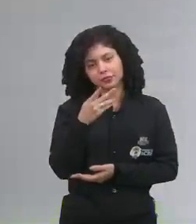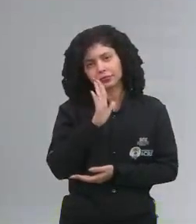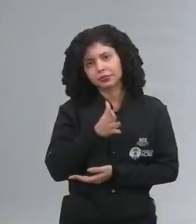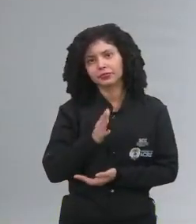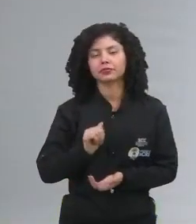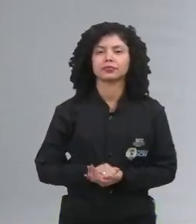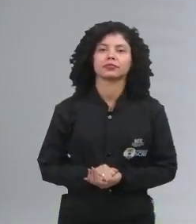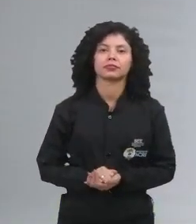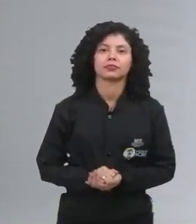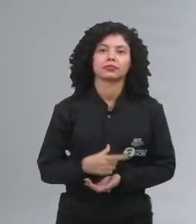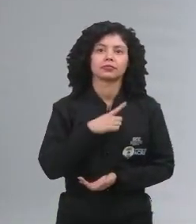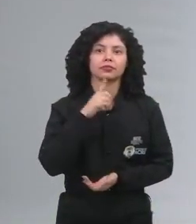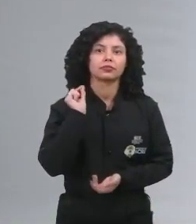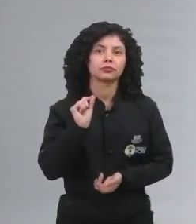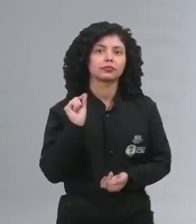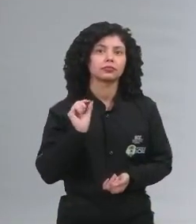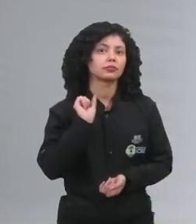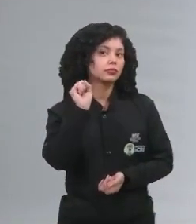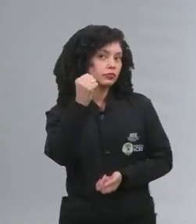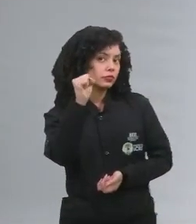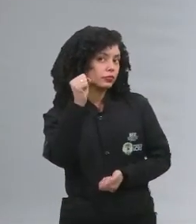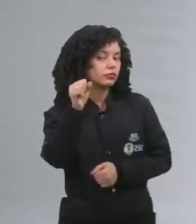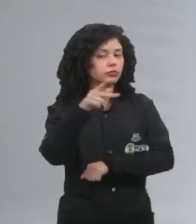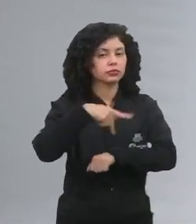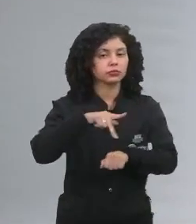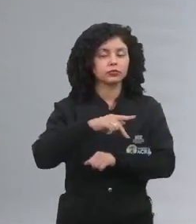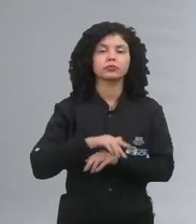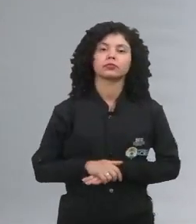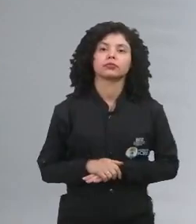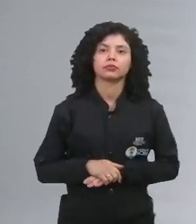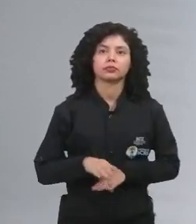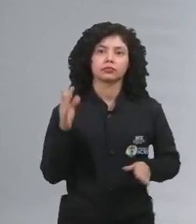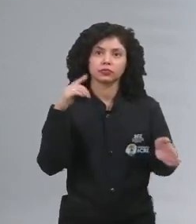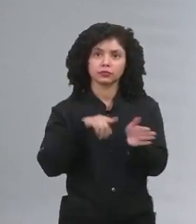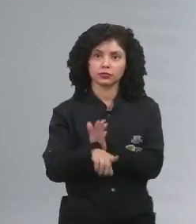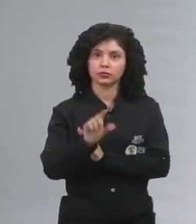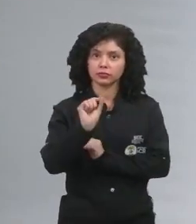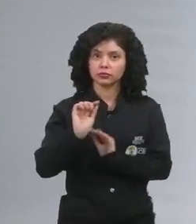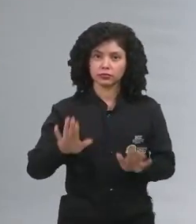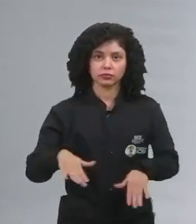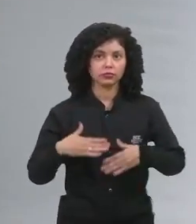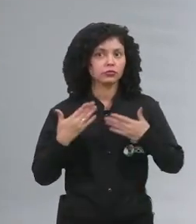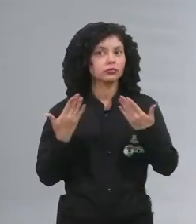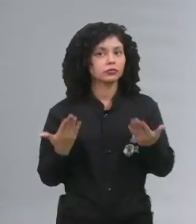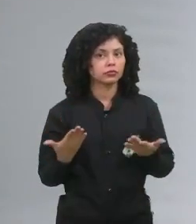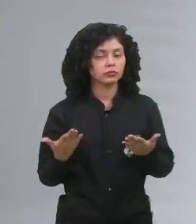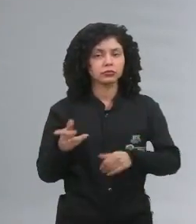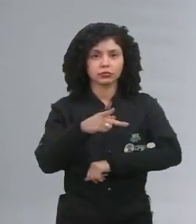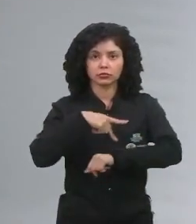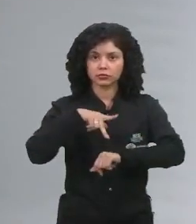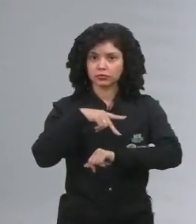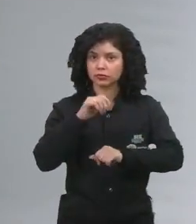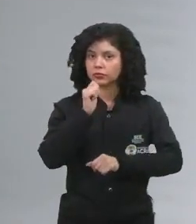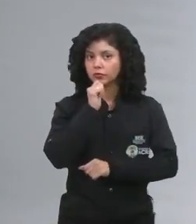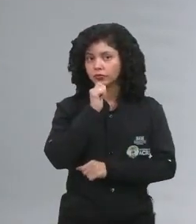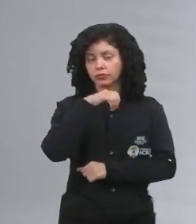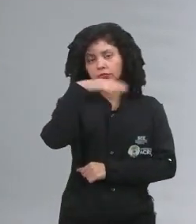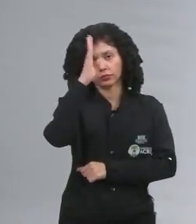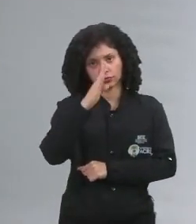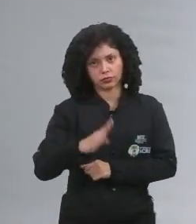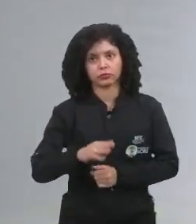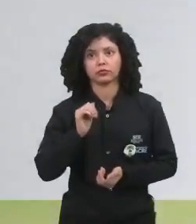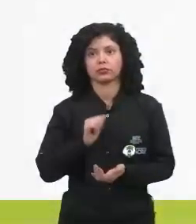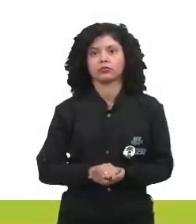questão, e aí nós temos aí 8 países. E aí eu também pergunto, quais são esses países, além do Brasil, que falam a